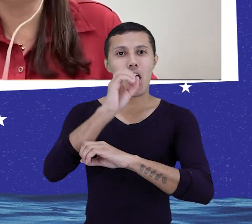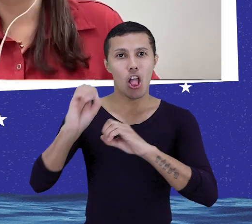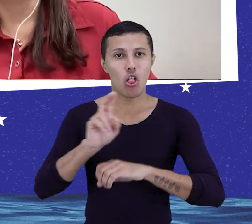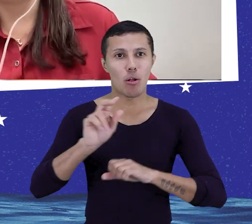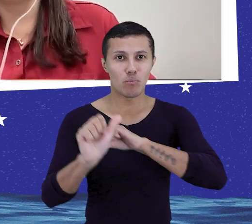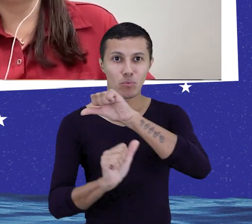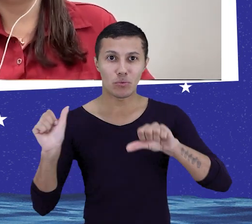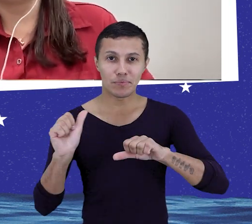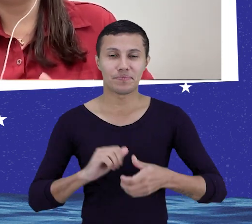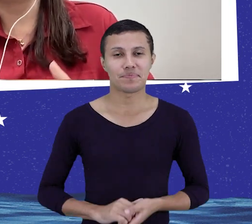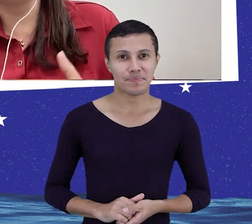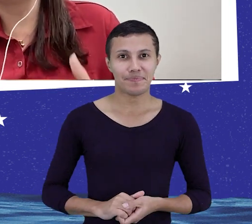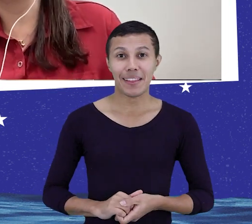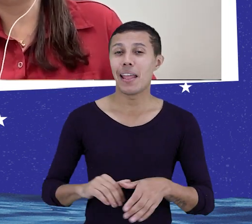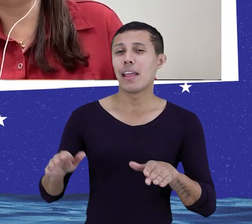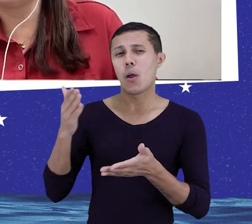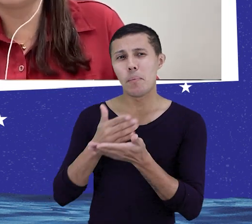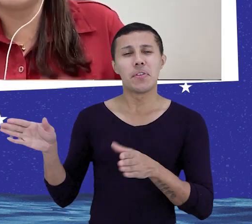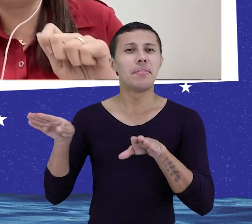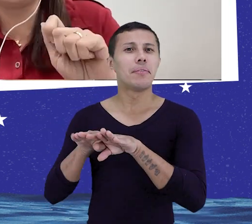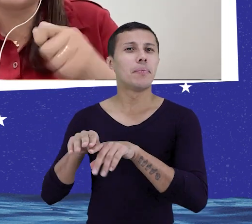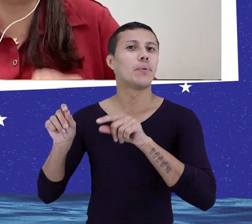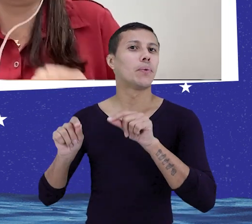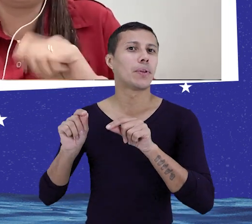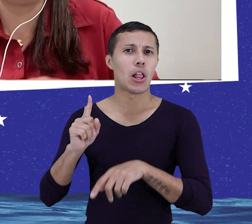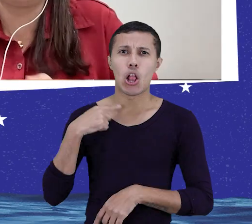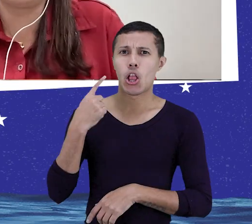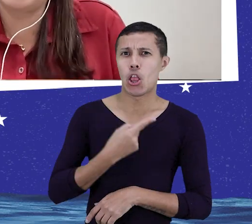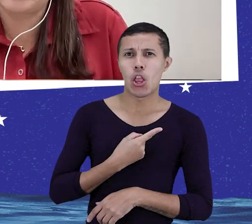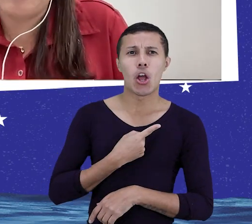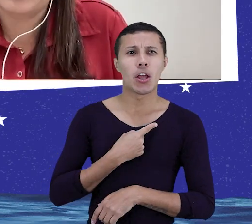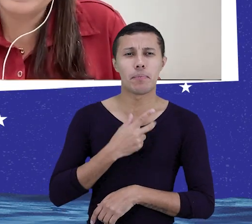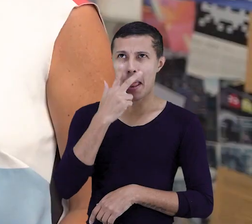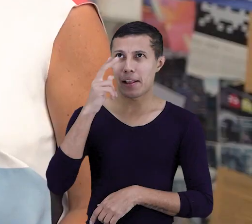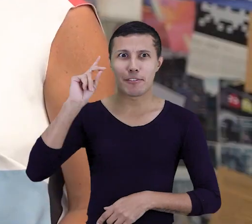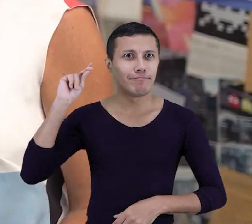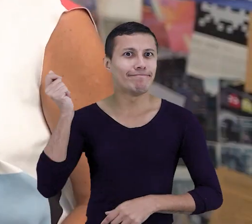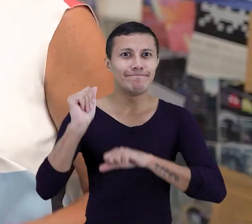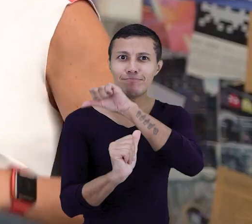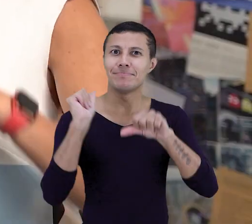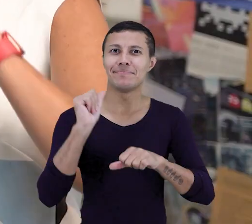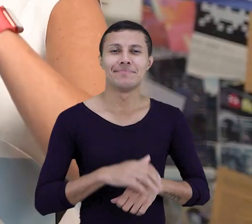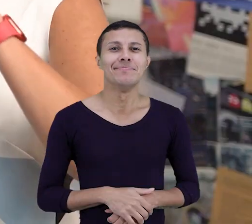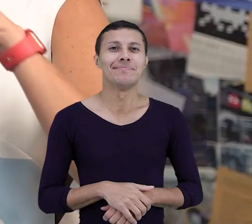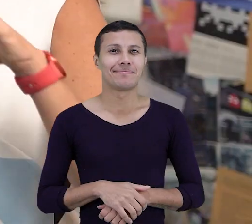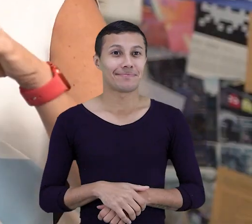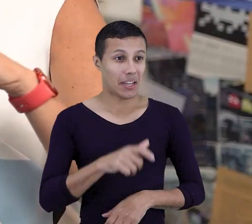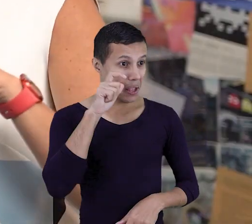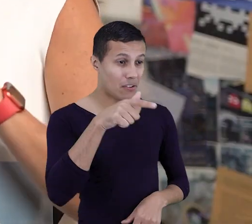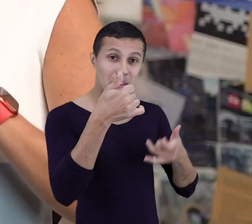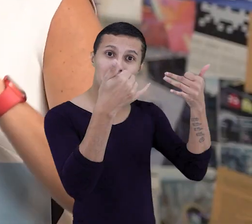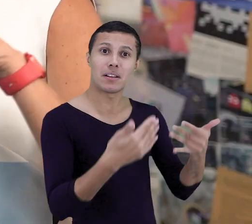nome e tudo, e ela começou a realmente, a gente fala que deu uma viradinha de chave. Que legal. E é interessante